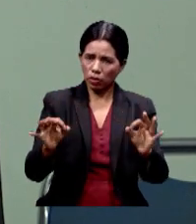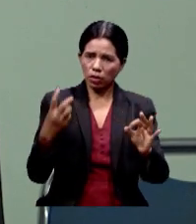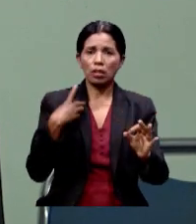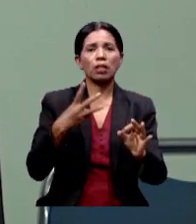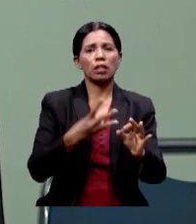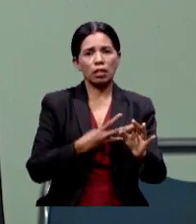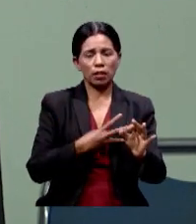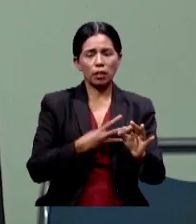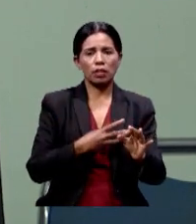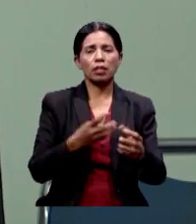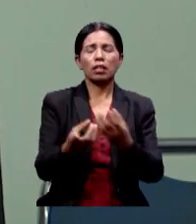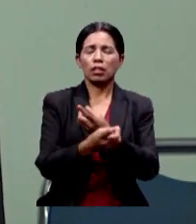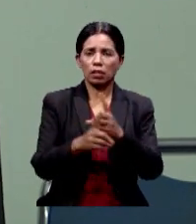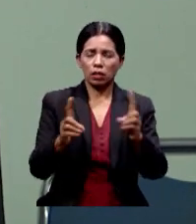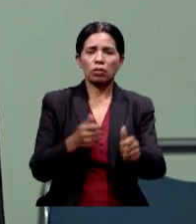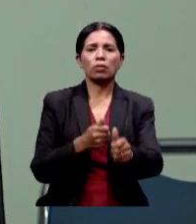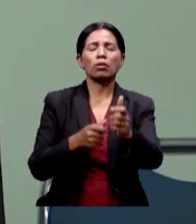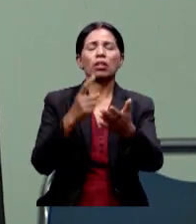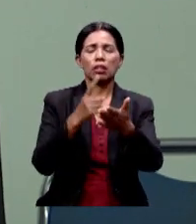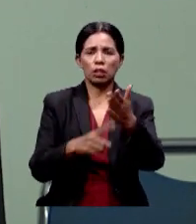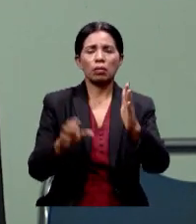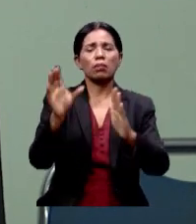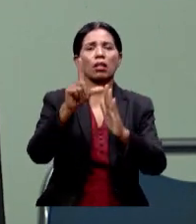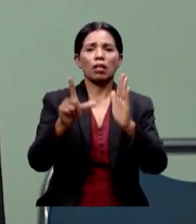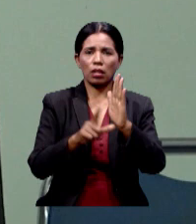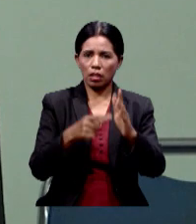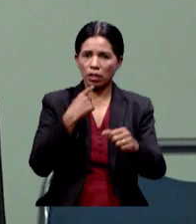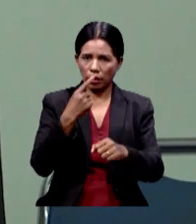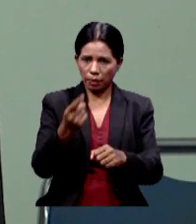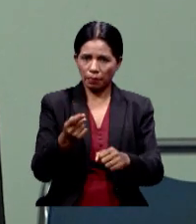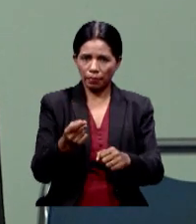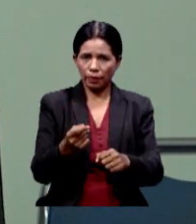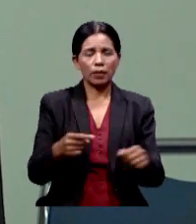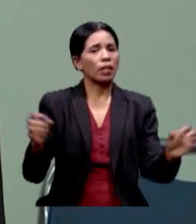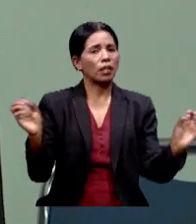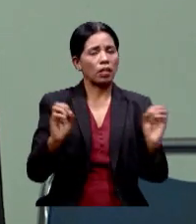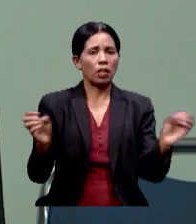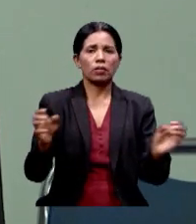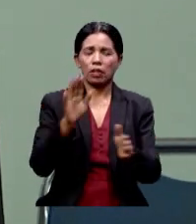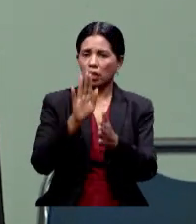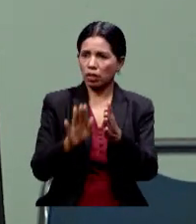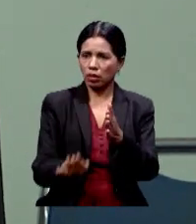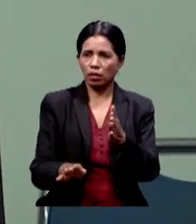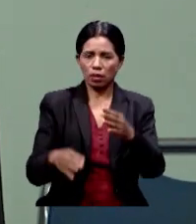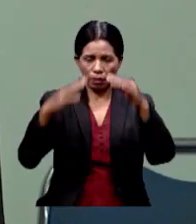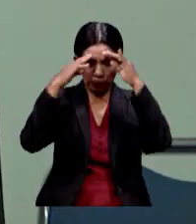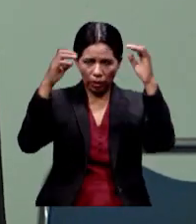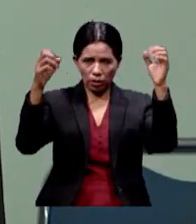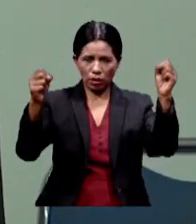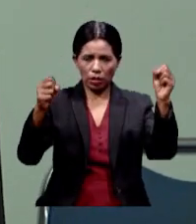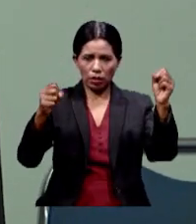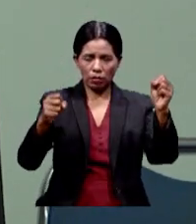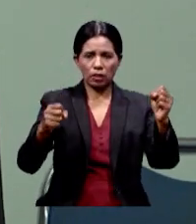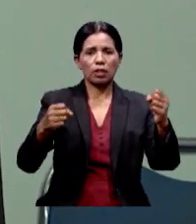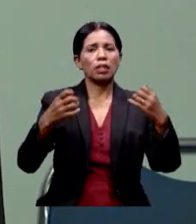de lugar tem que panate tuir sira ma condição atuir. Agora, Laos atu um presidente nia nia